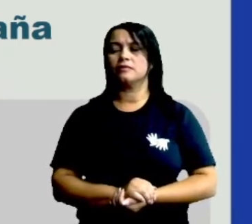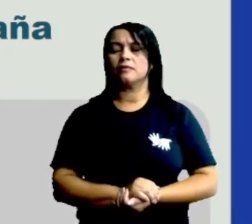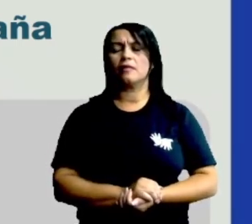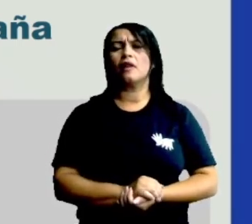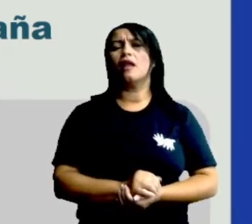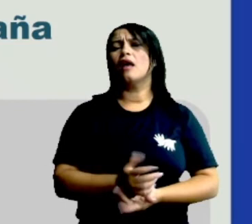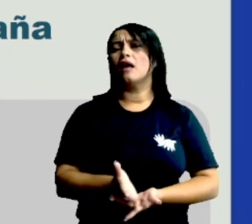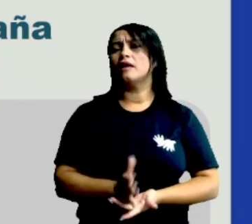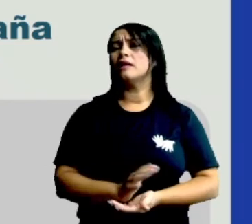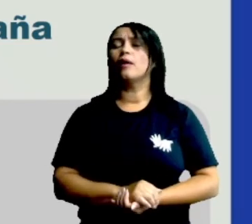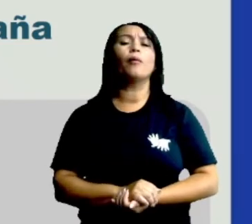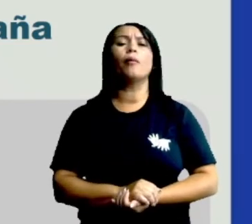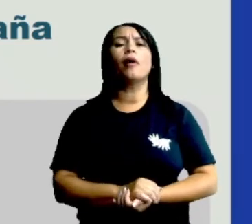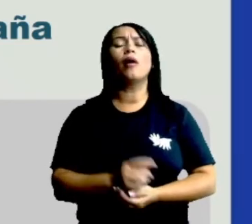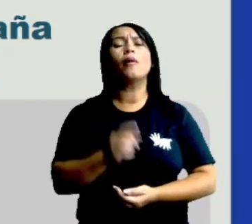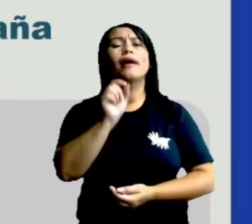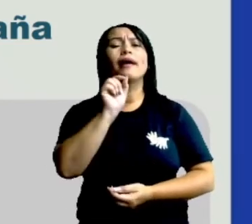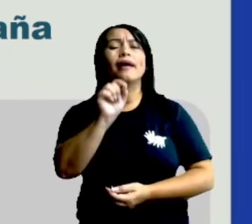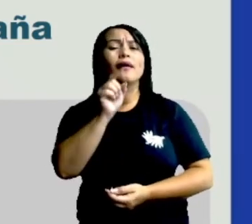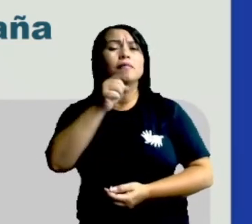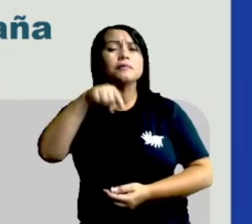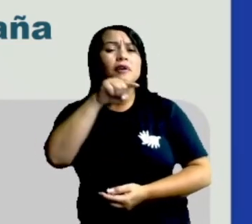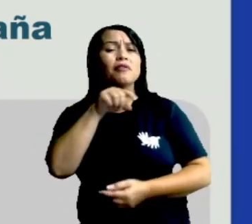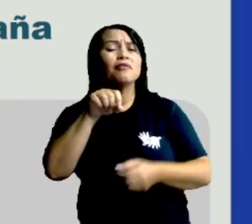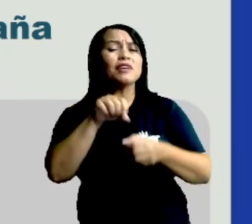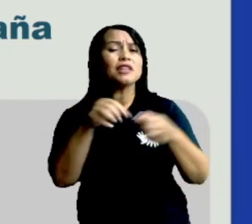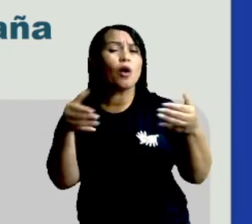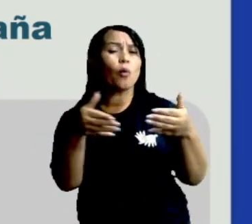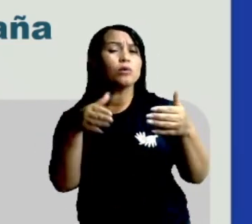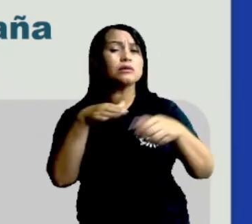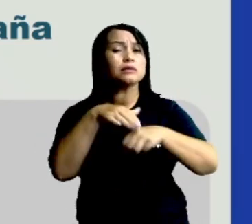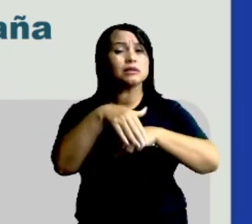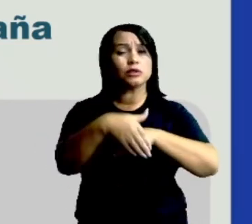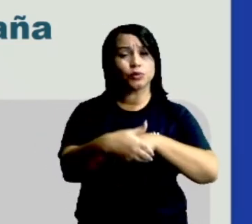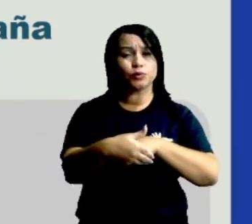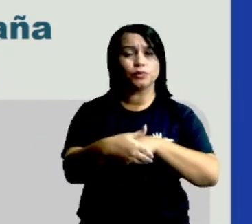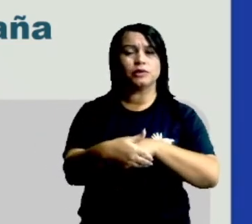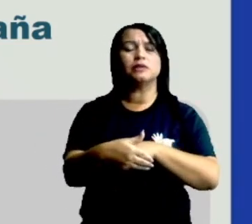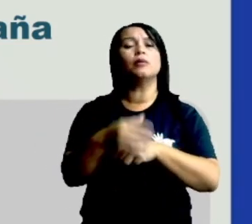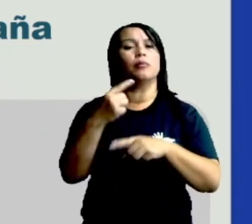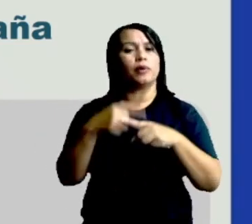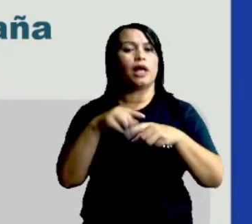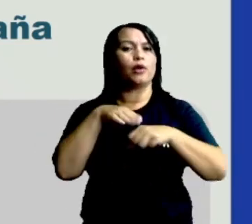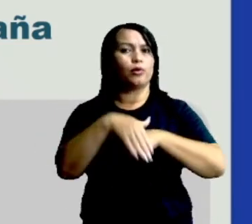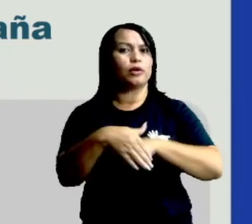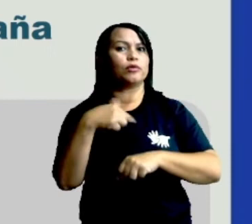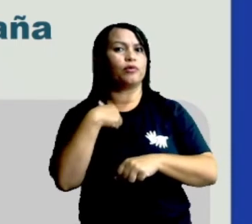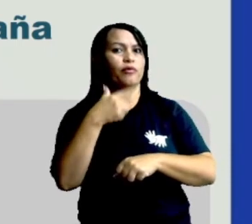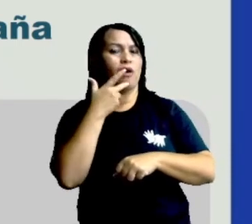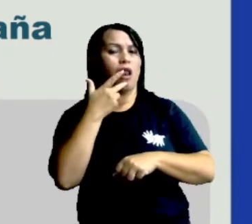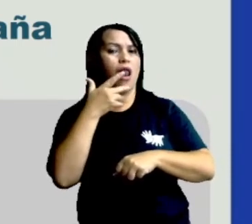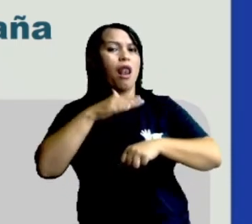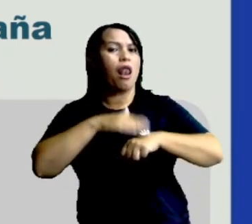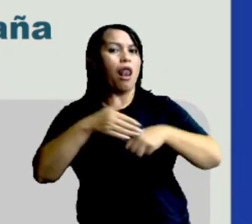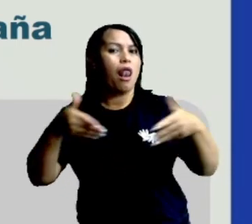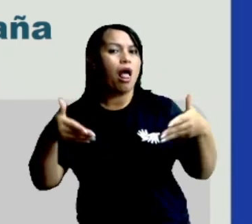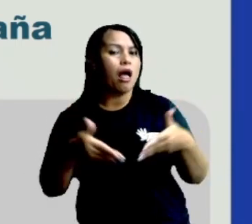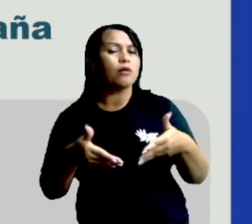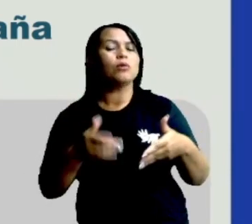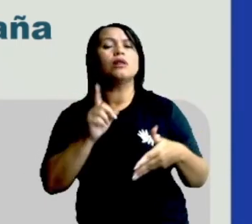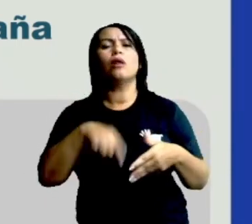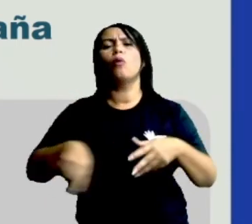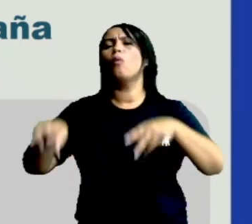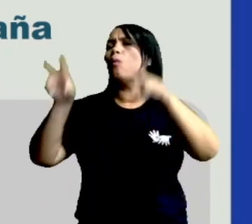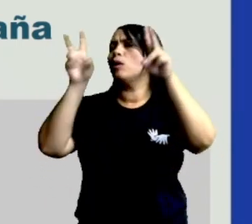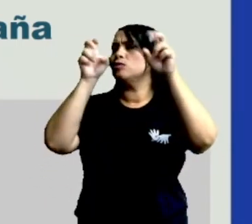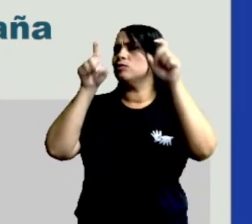esta noite? Porque é a noite que eu estou falando, certo? Então, o